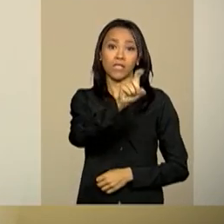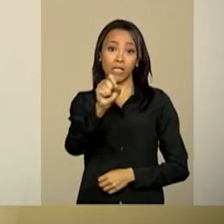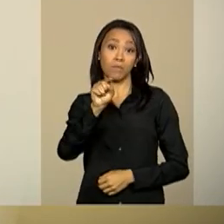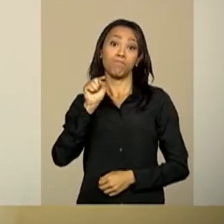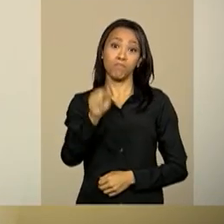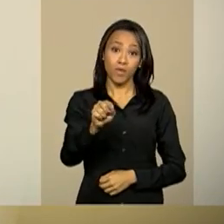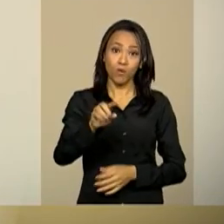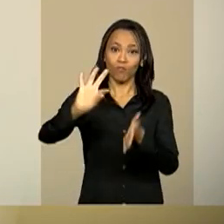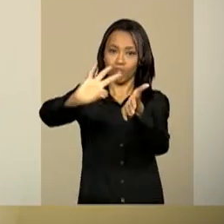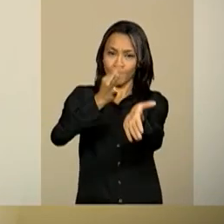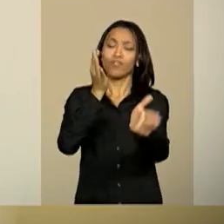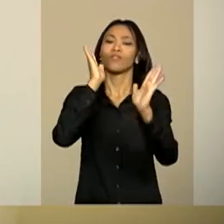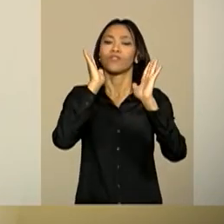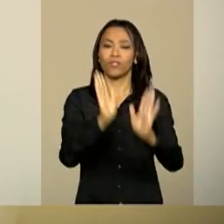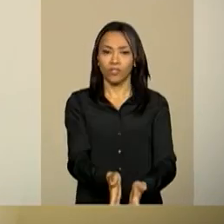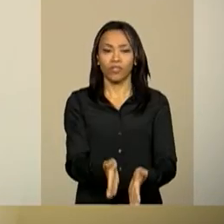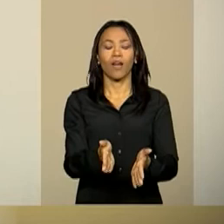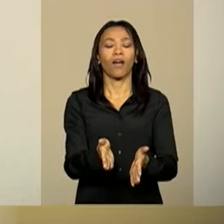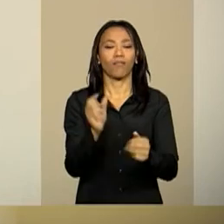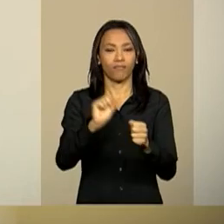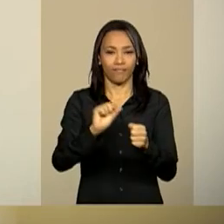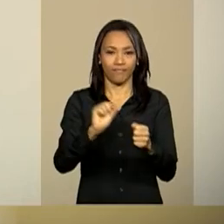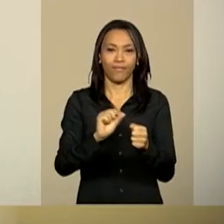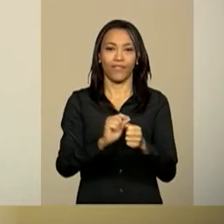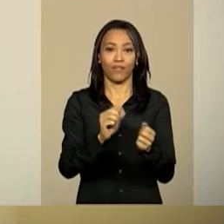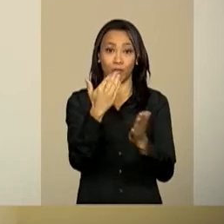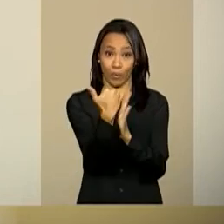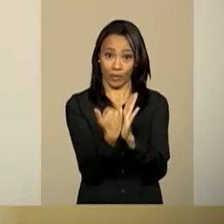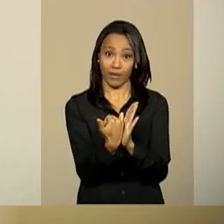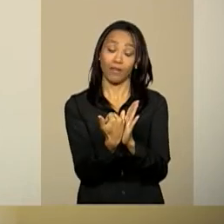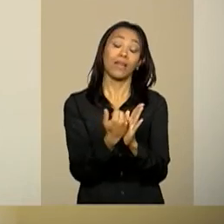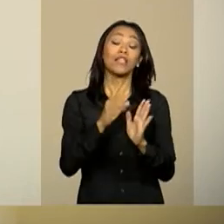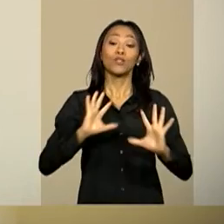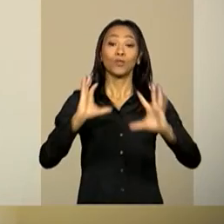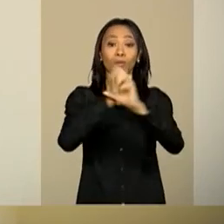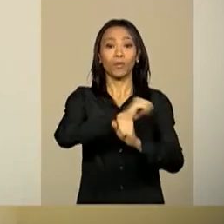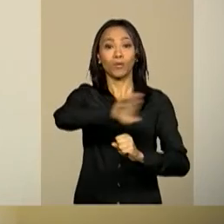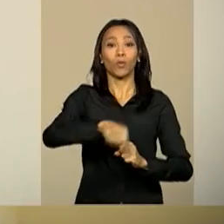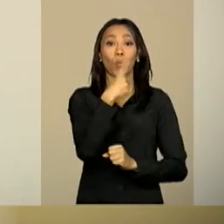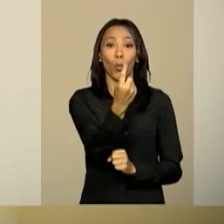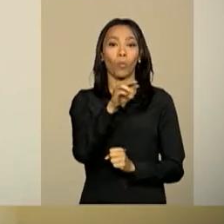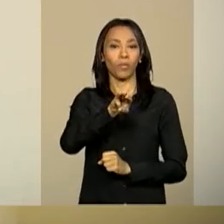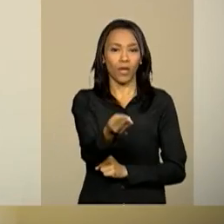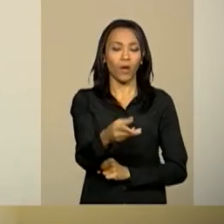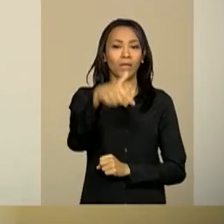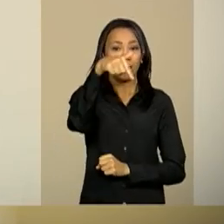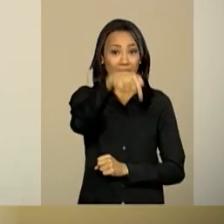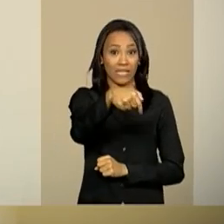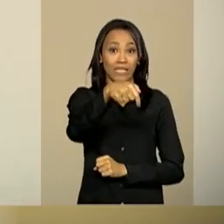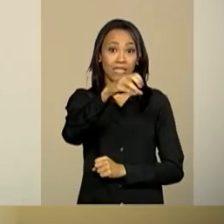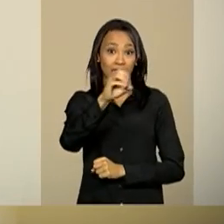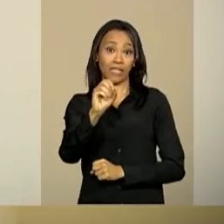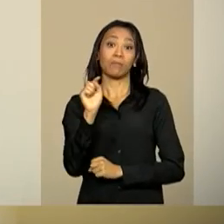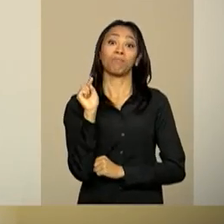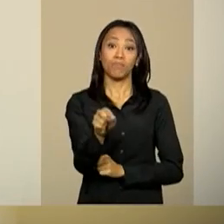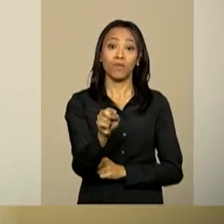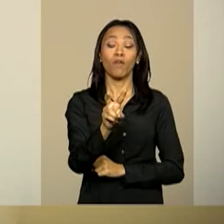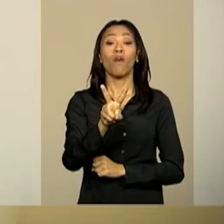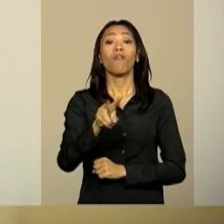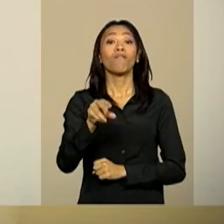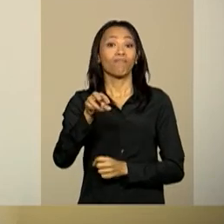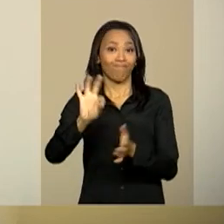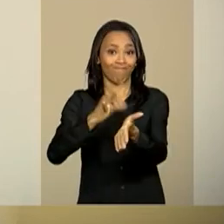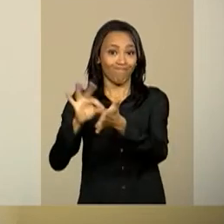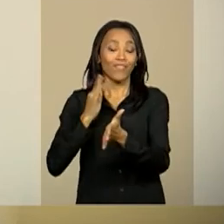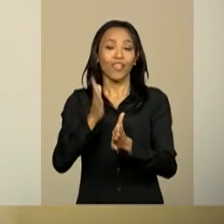mil matrículas já foram realizadas no Pronatec desse Total 1 milhão e 700 mil matrículas são